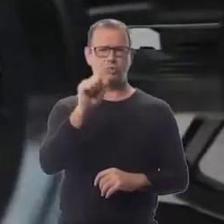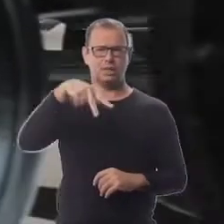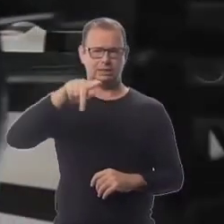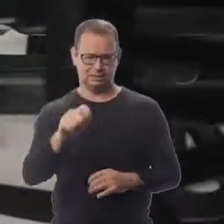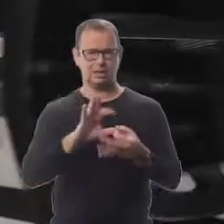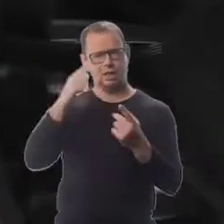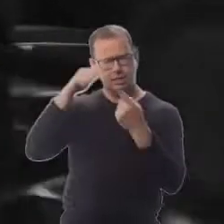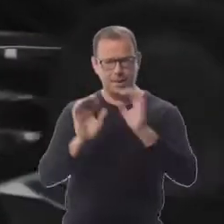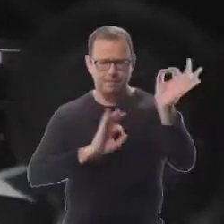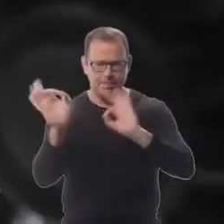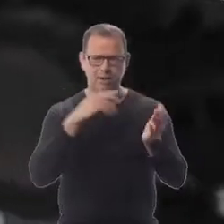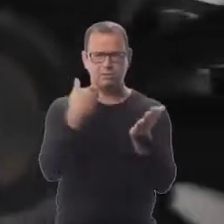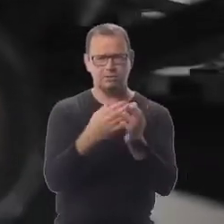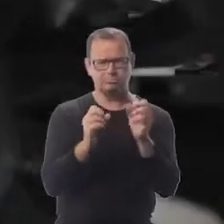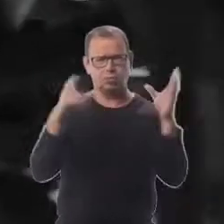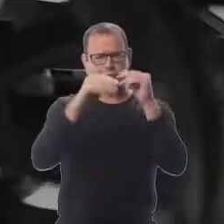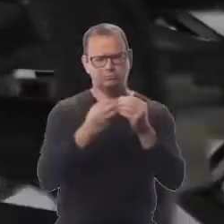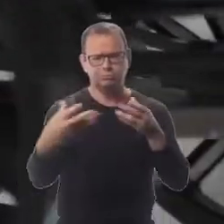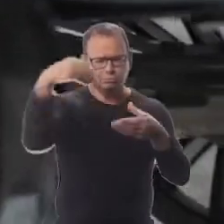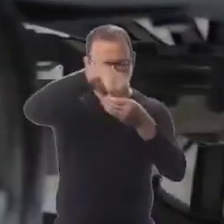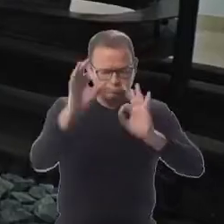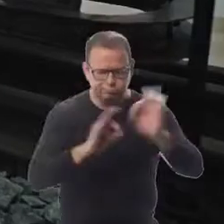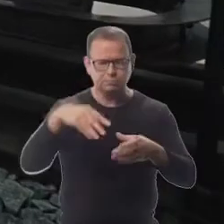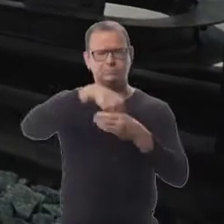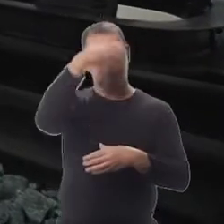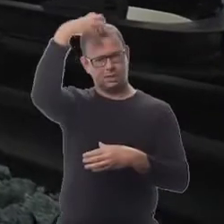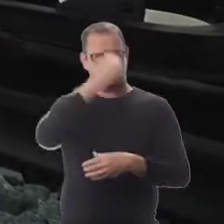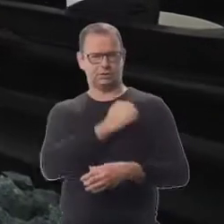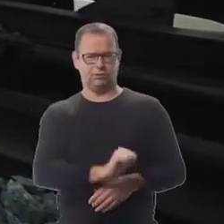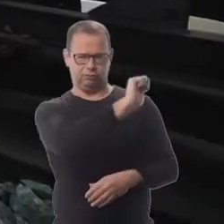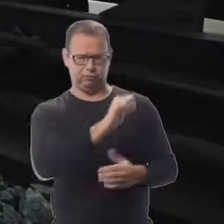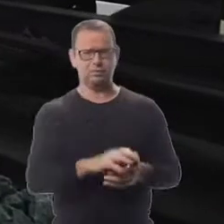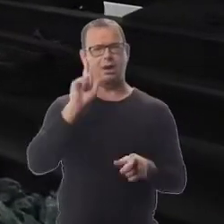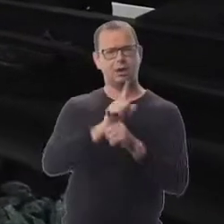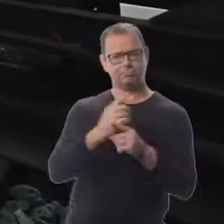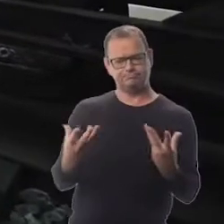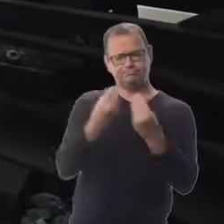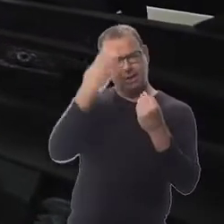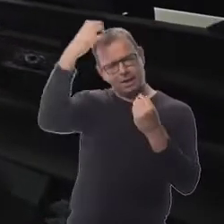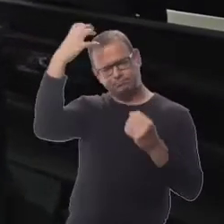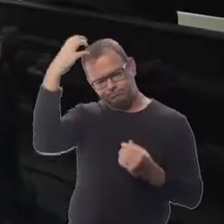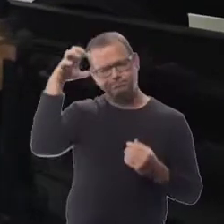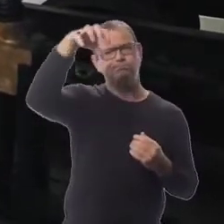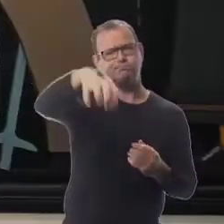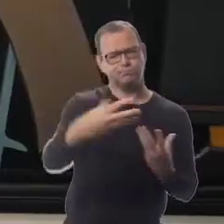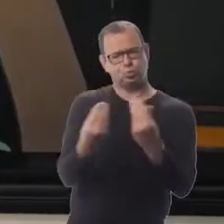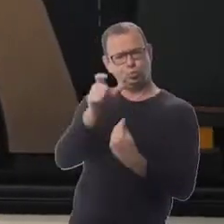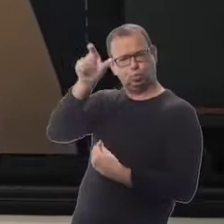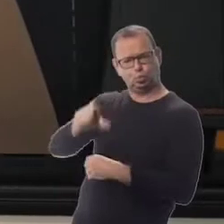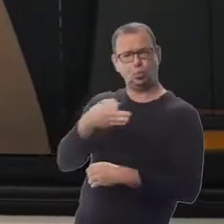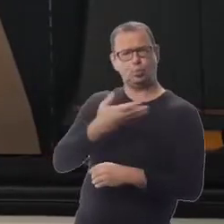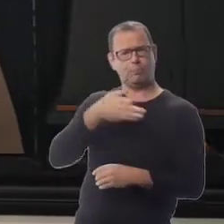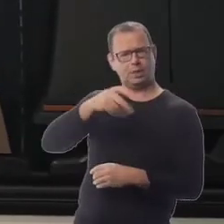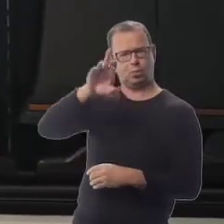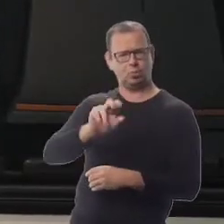de carris instalada no Palácio das Necessidades. Tanto para o rei Dom Pedro V como para o irmão Dom Luís, que lhe sucedeu no